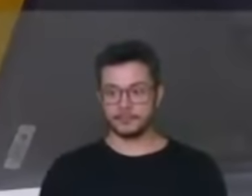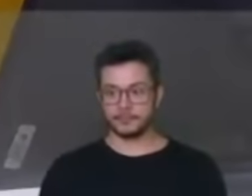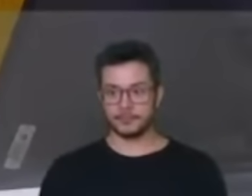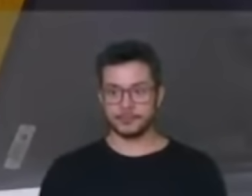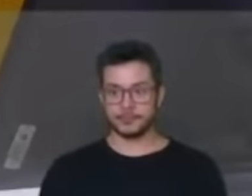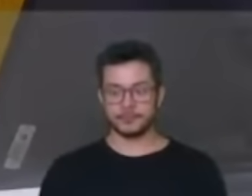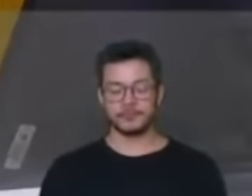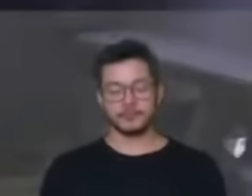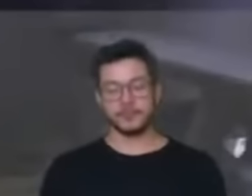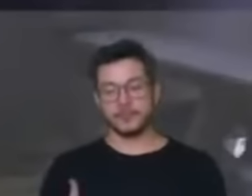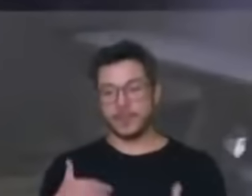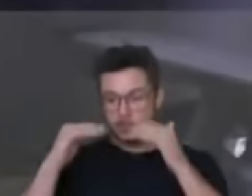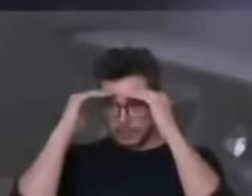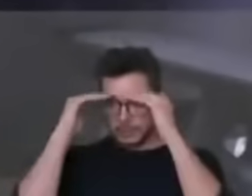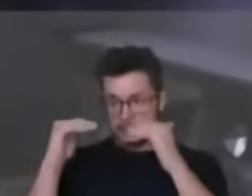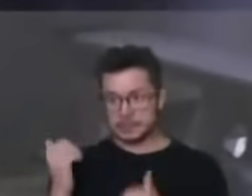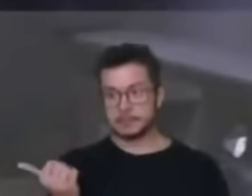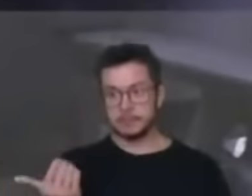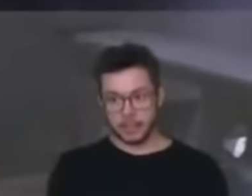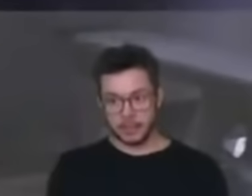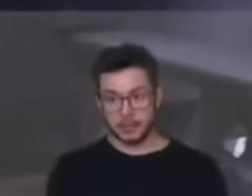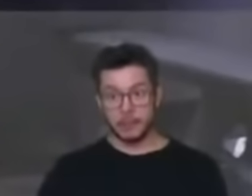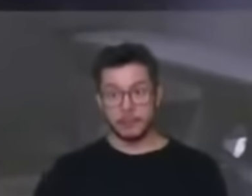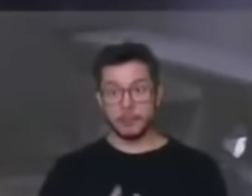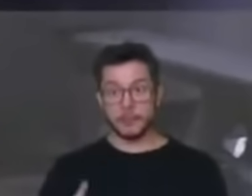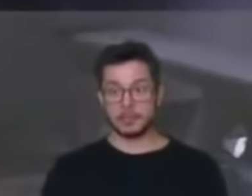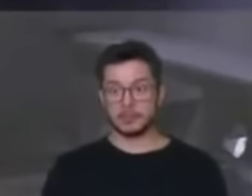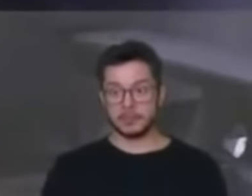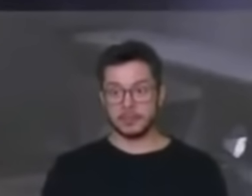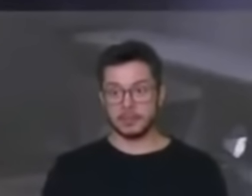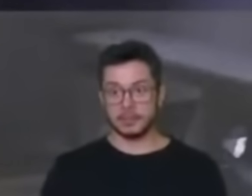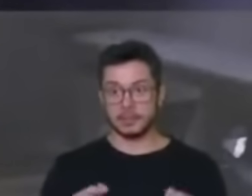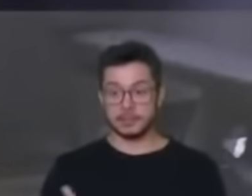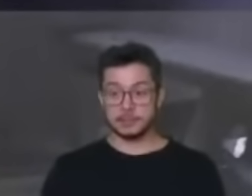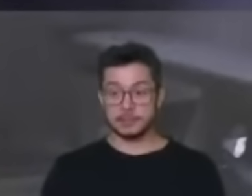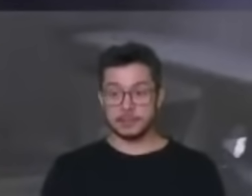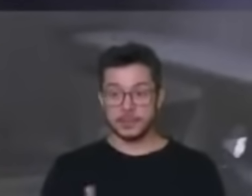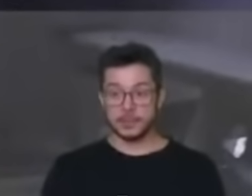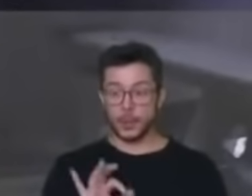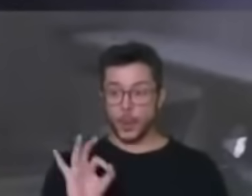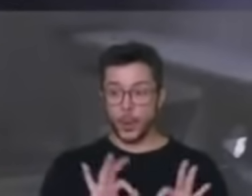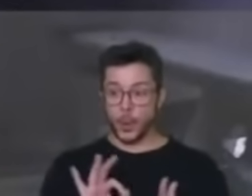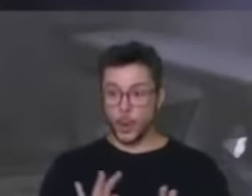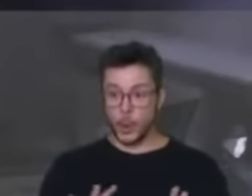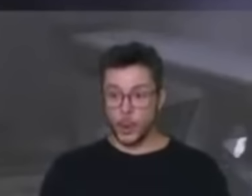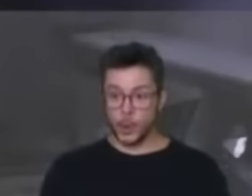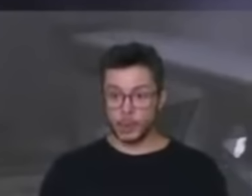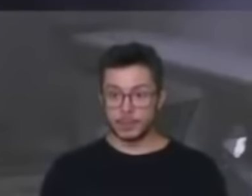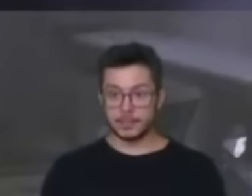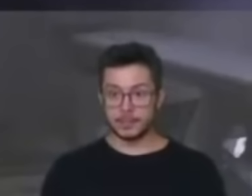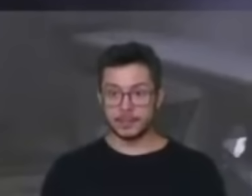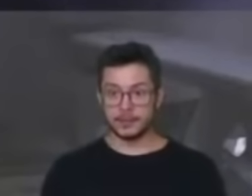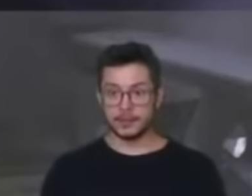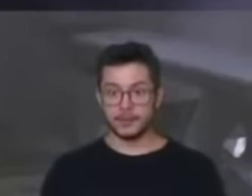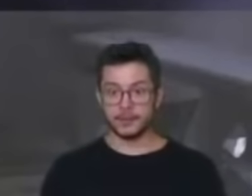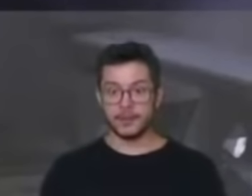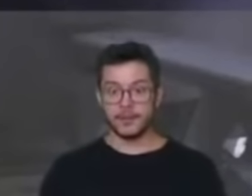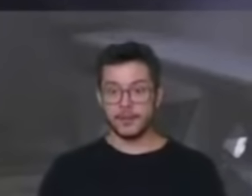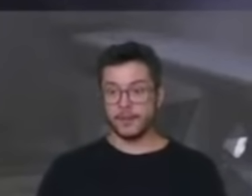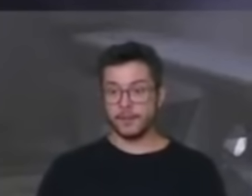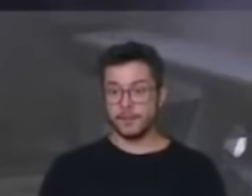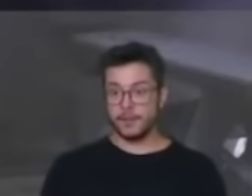Excelência e consideração, as questões de ordens, quando aberta a ordem do dia, serão